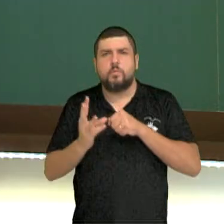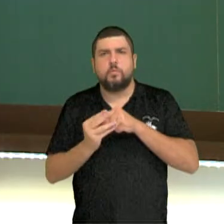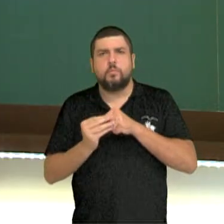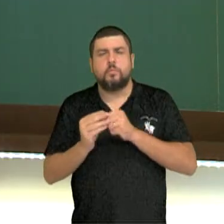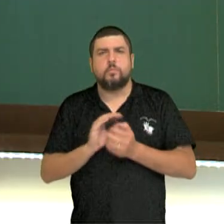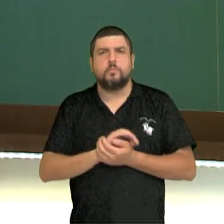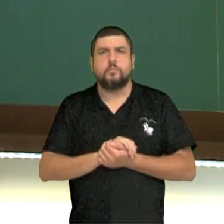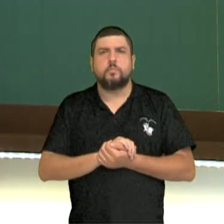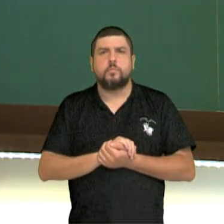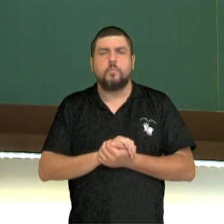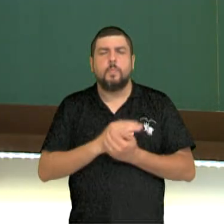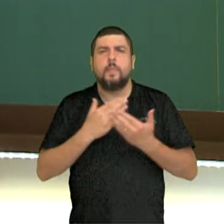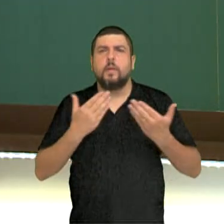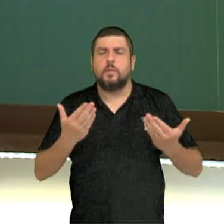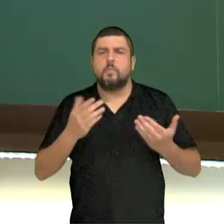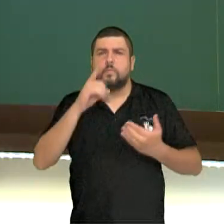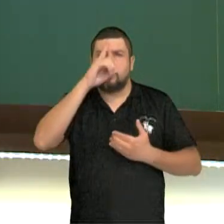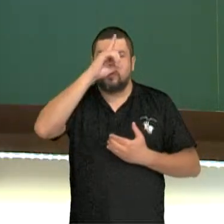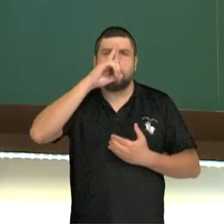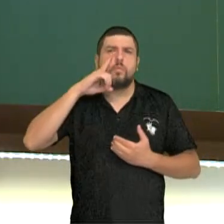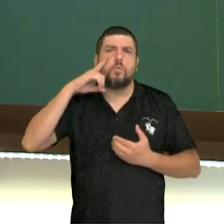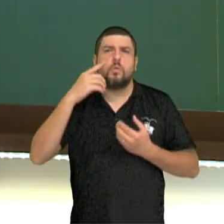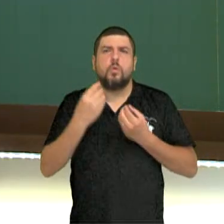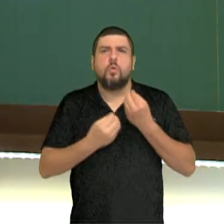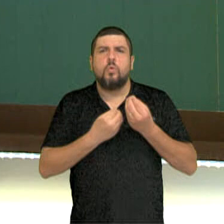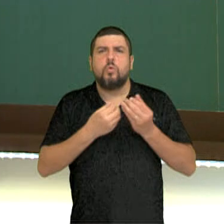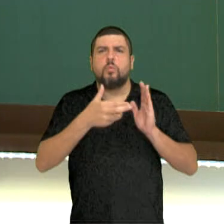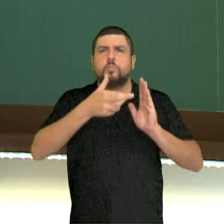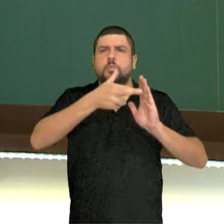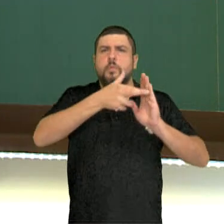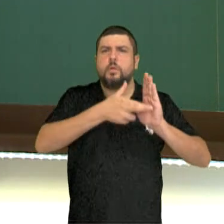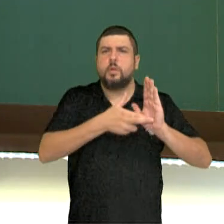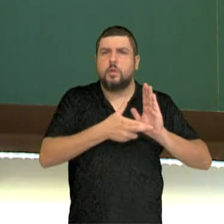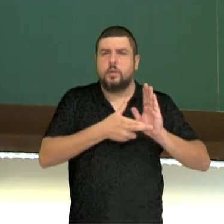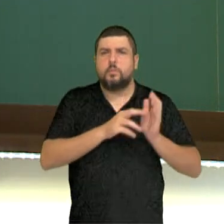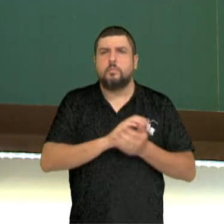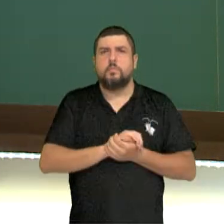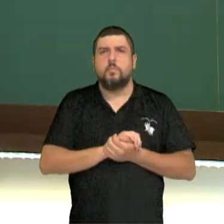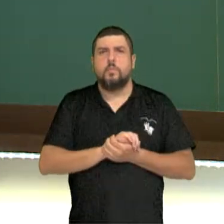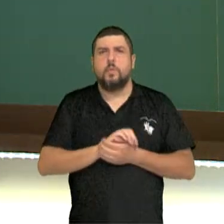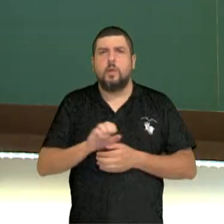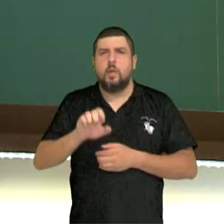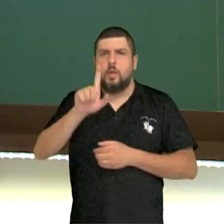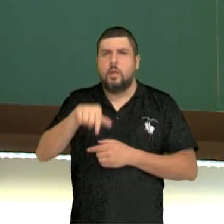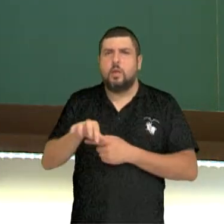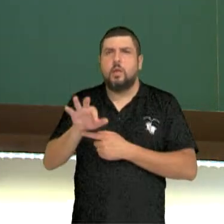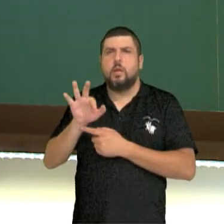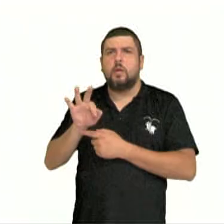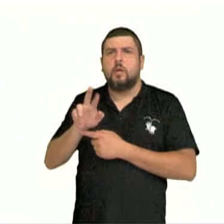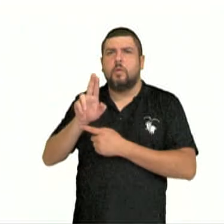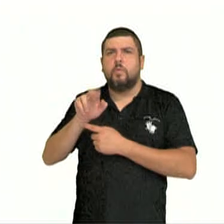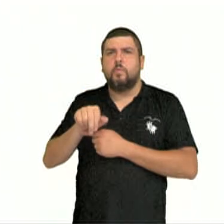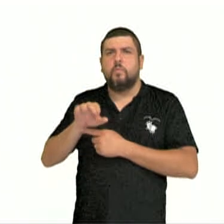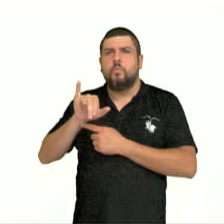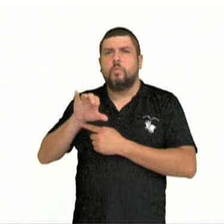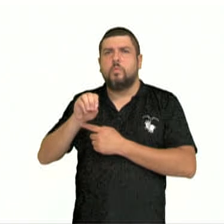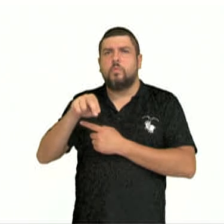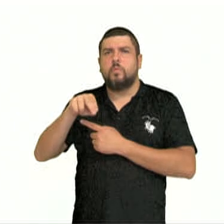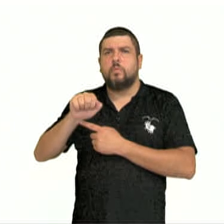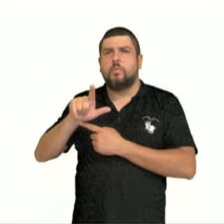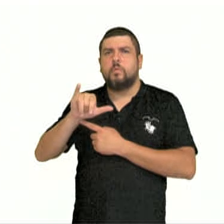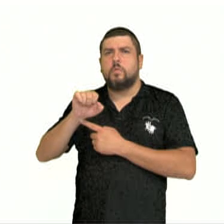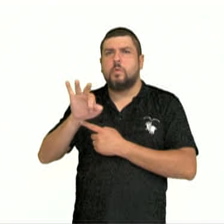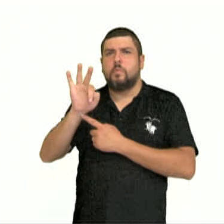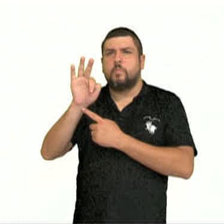em relação à sua ciência? Chamado de método funcionalista. A adaptação